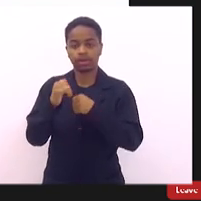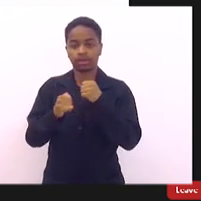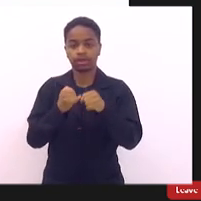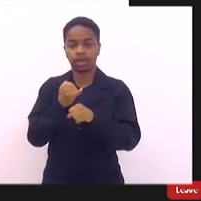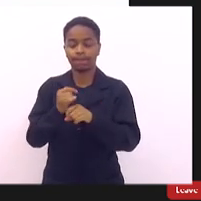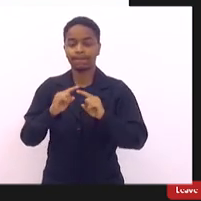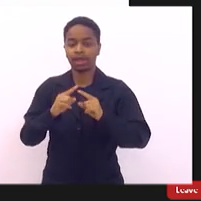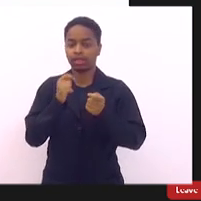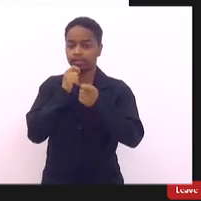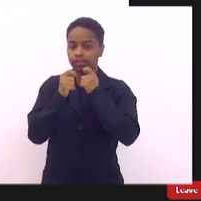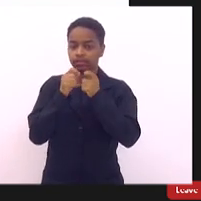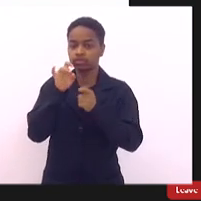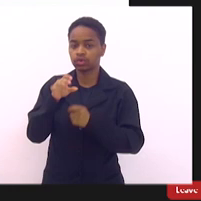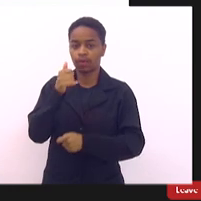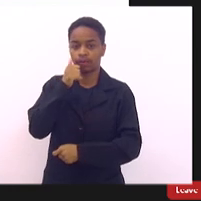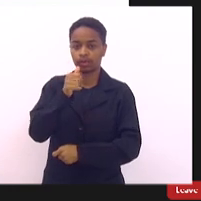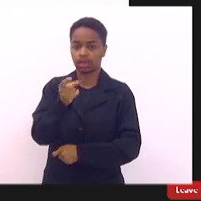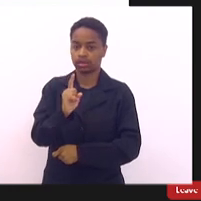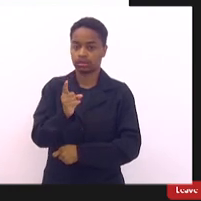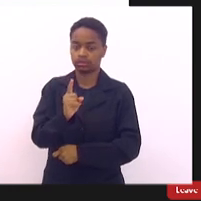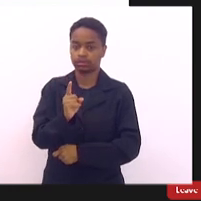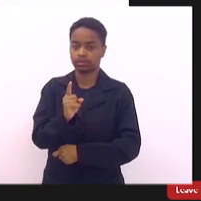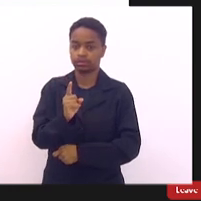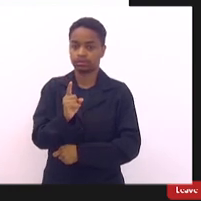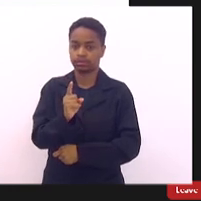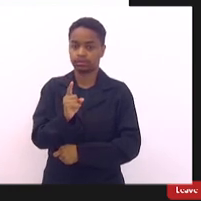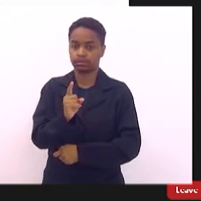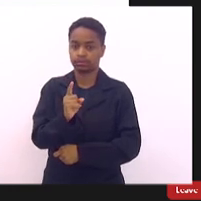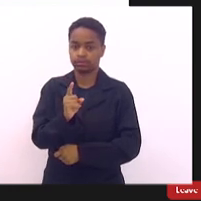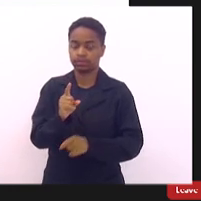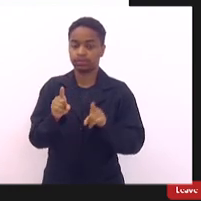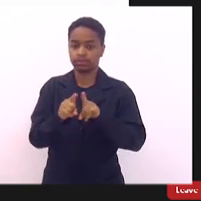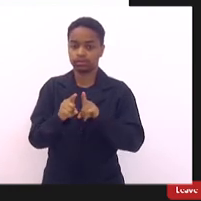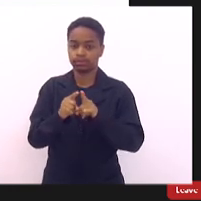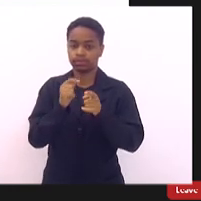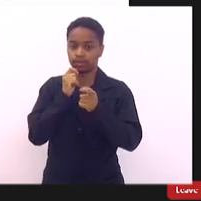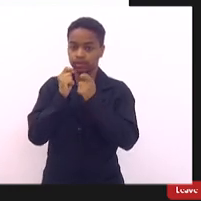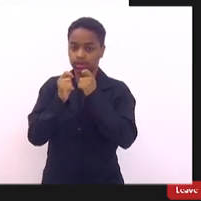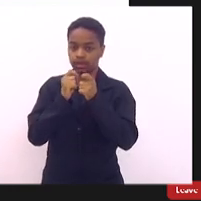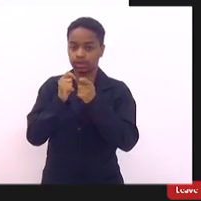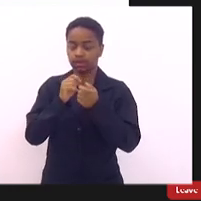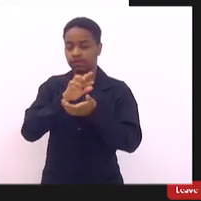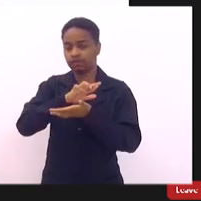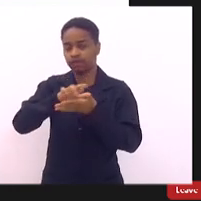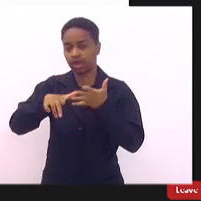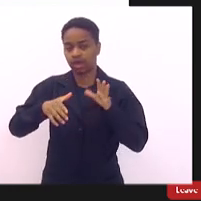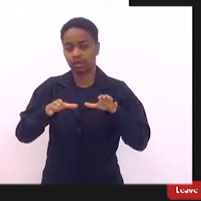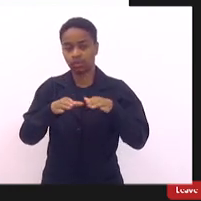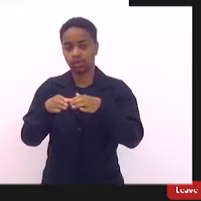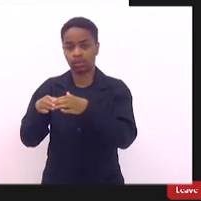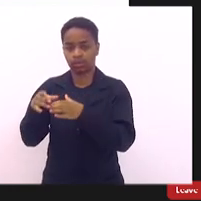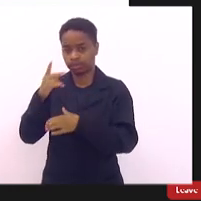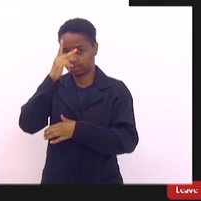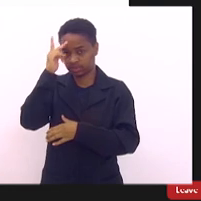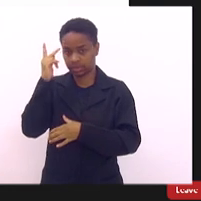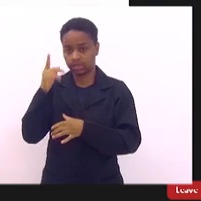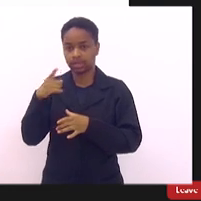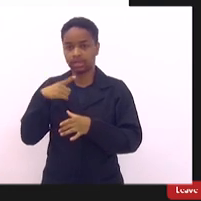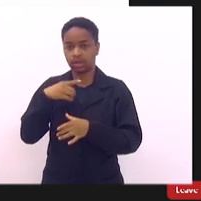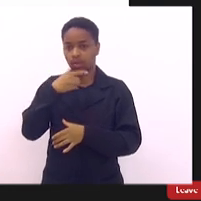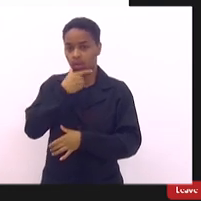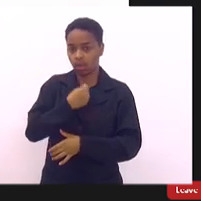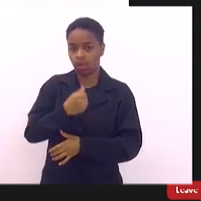entrevistando apenas mulheres, mas entrevistando uma ampla gama de pessoas, homens, mulheres, e dentre